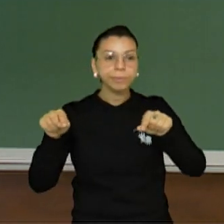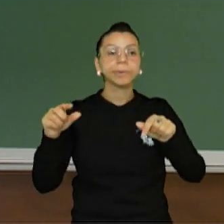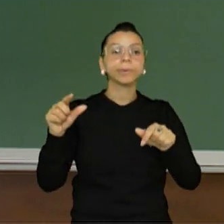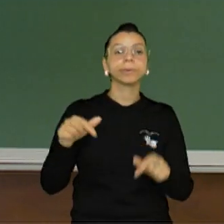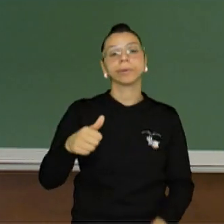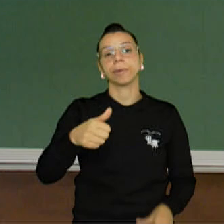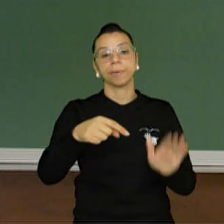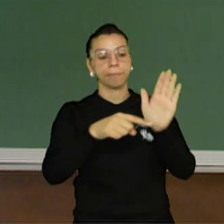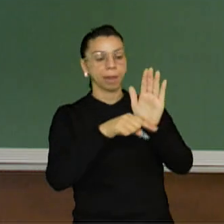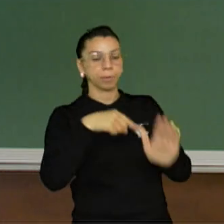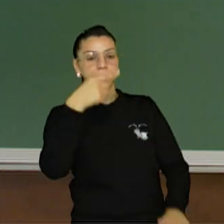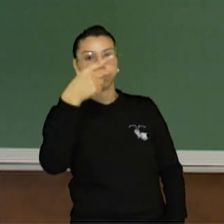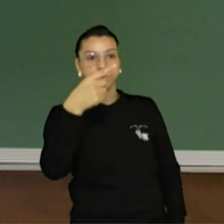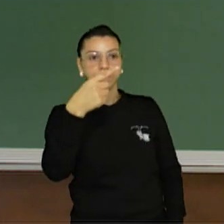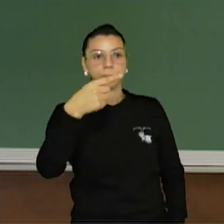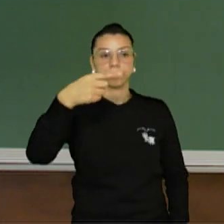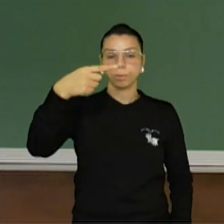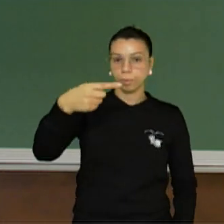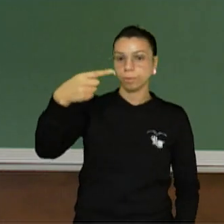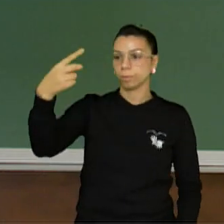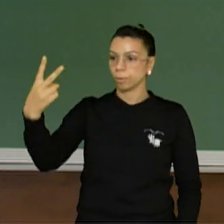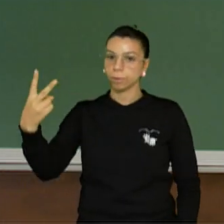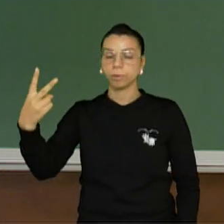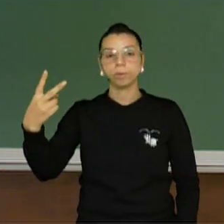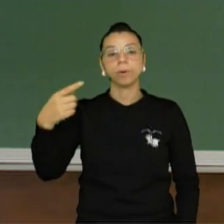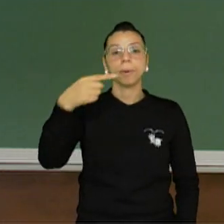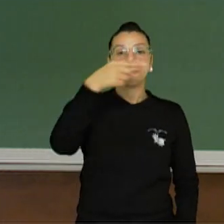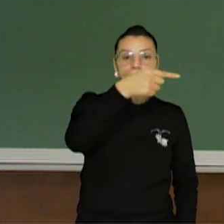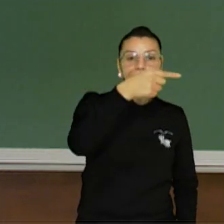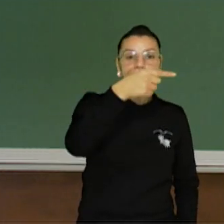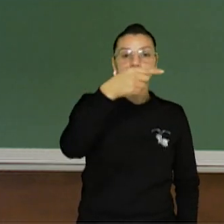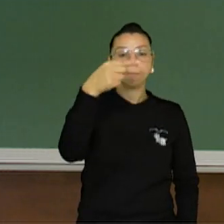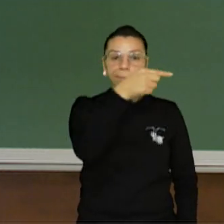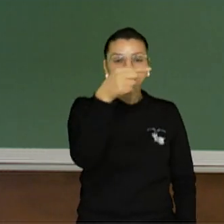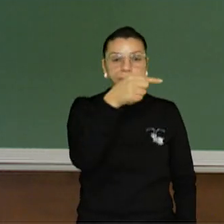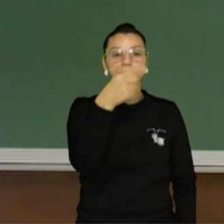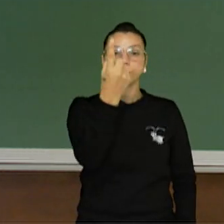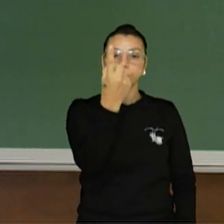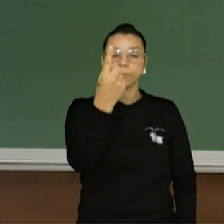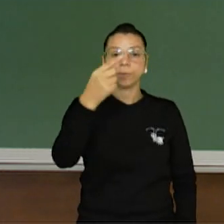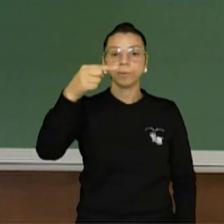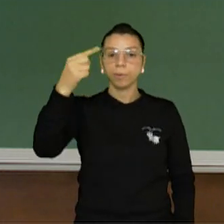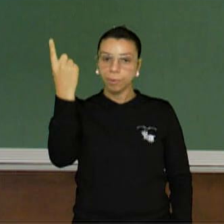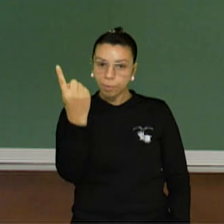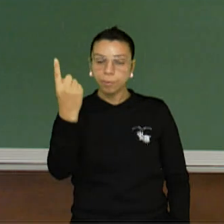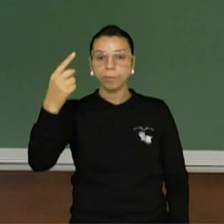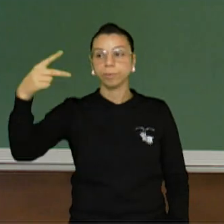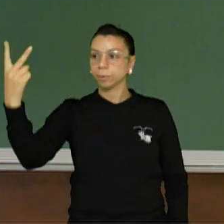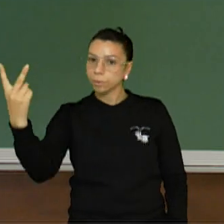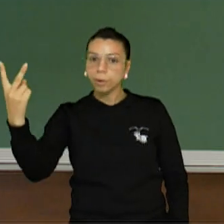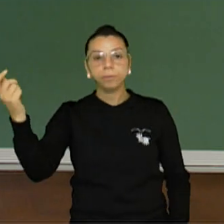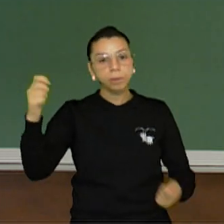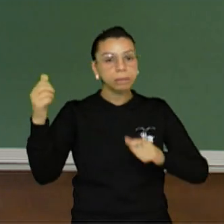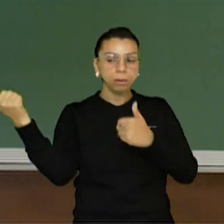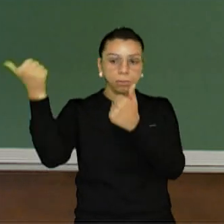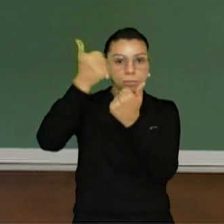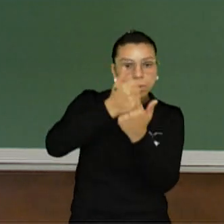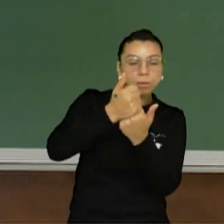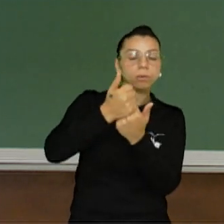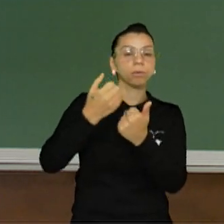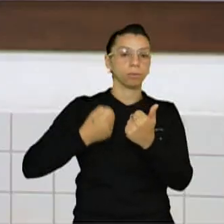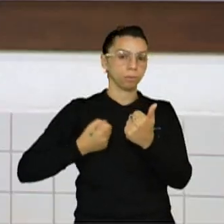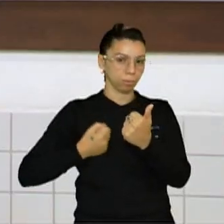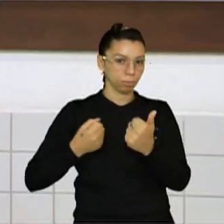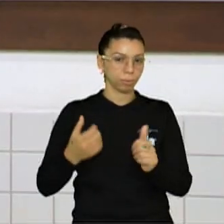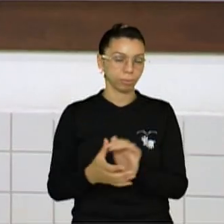menos 1, 1, 2, menos 1, 1, 2. São esses números que vocês vão ter que colocar. Mas aí, um tempinho